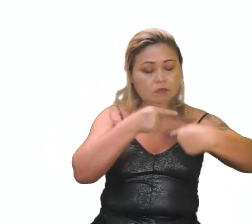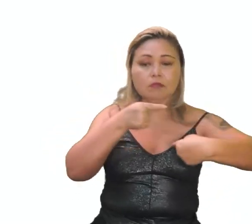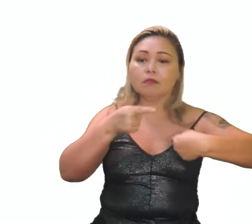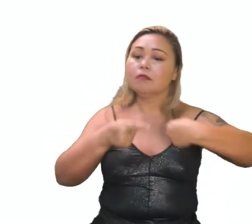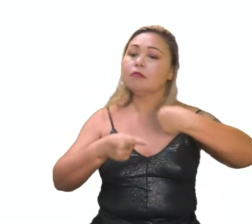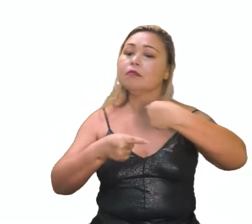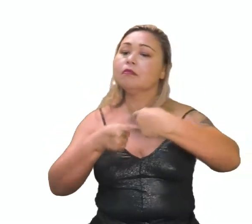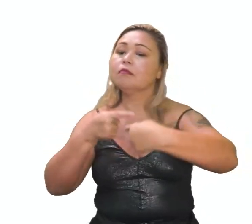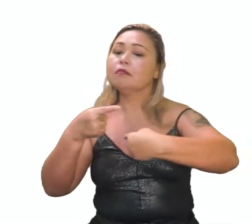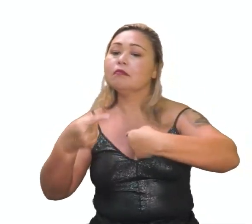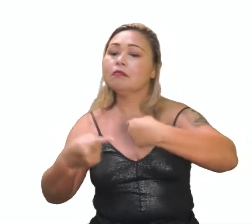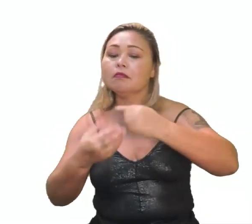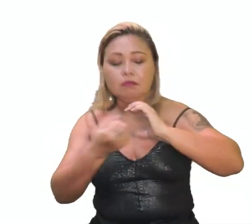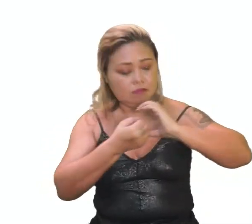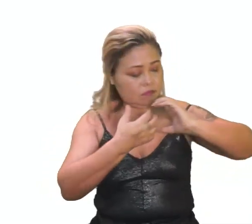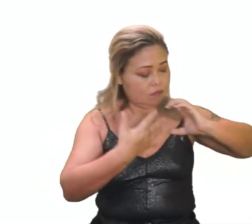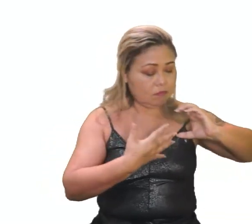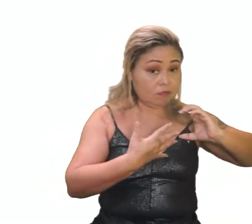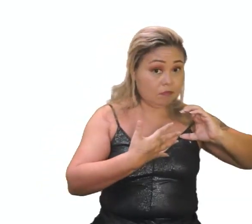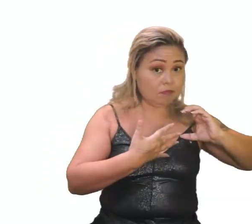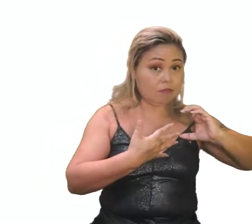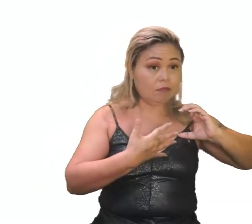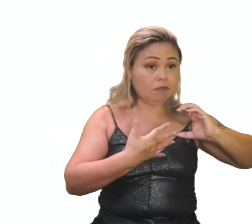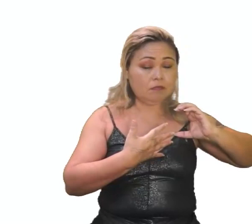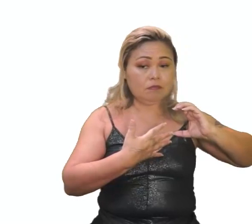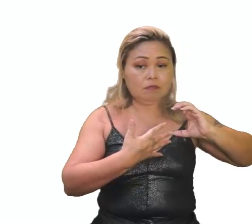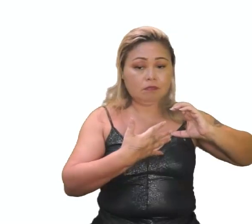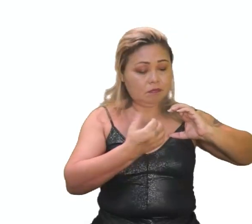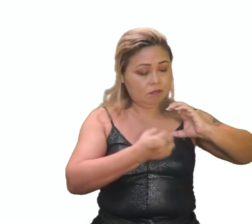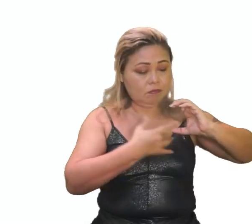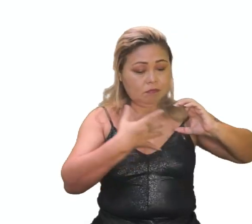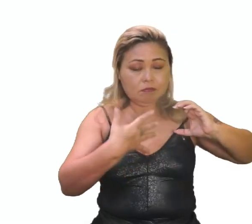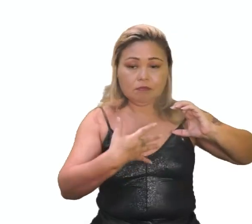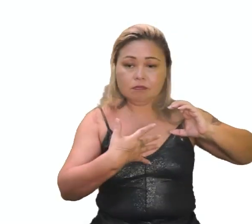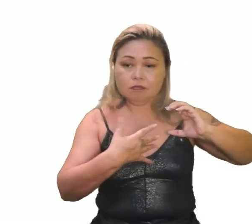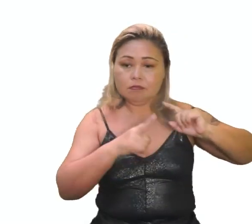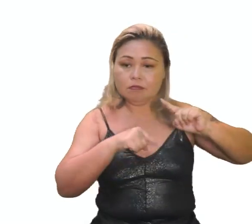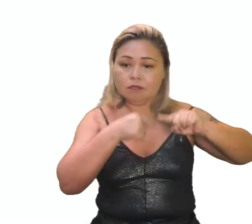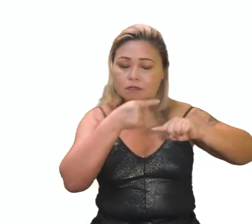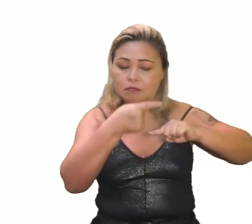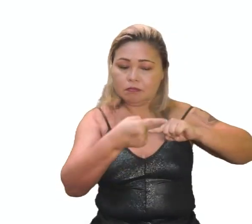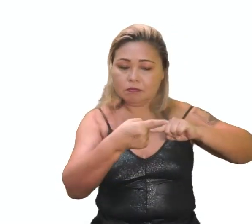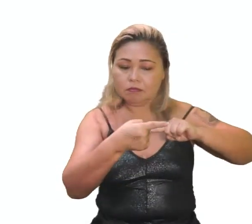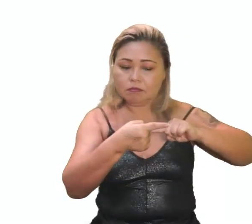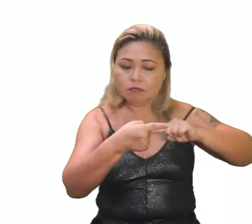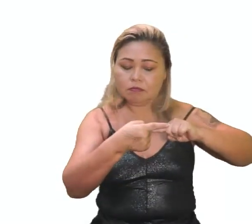evolução, da seleção de características, segundo Darwin, da seleção de característica para aquelas